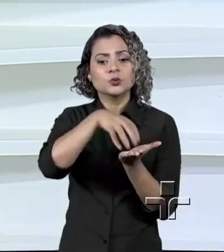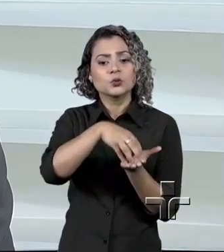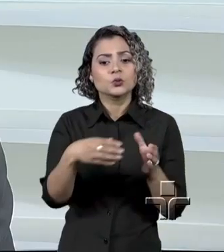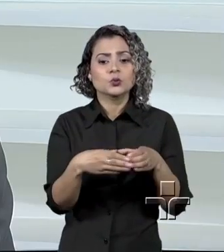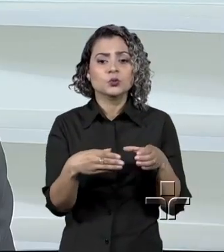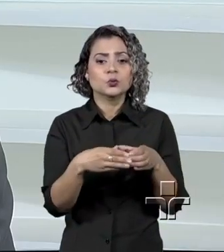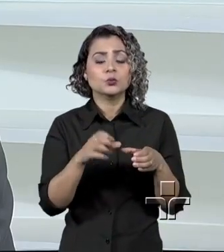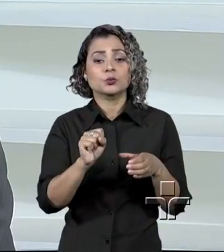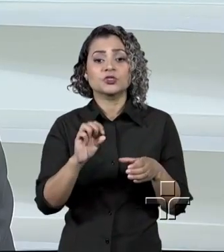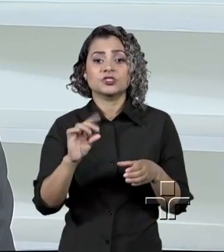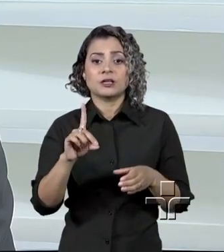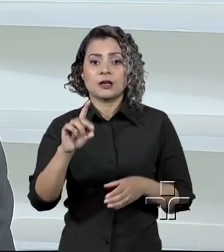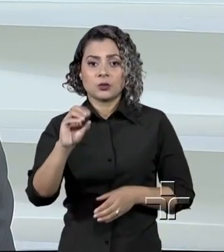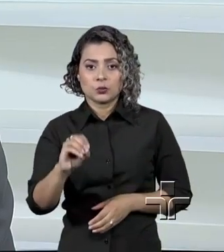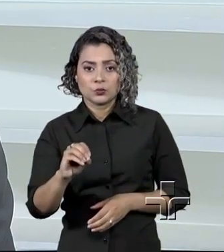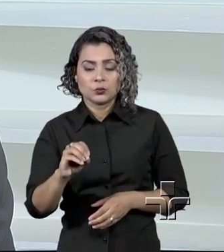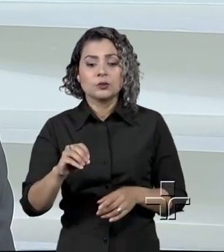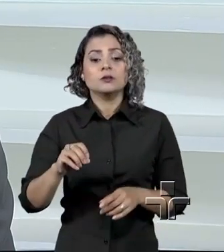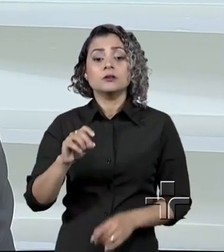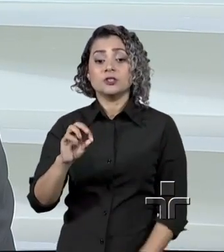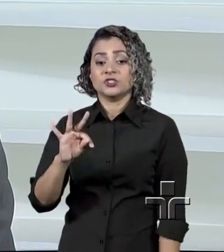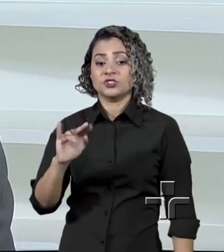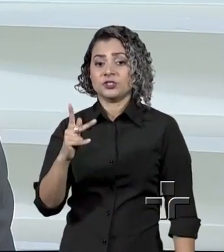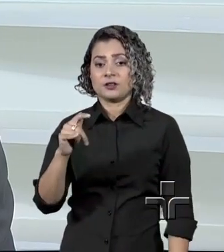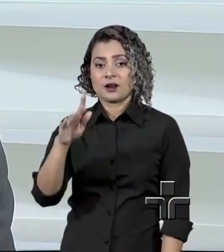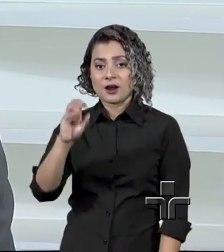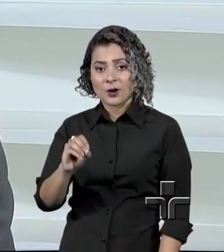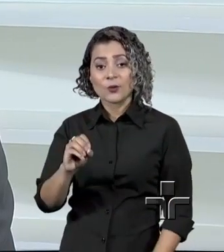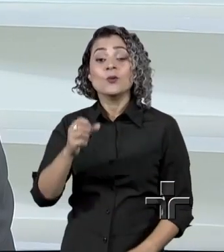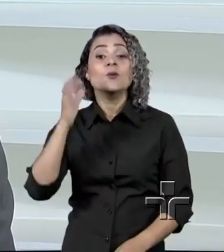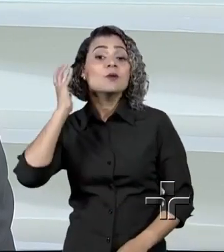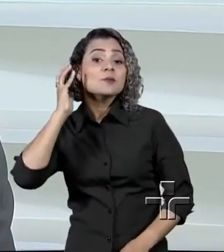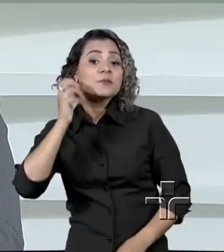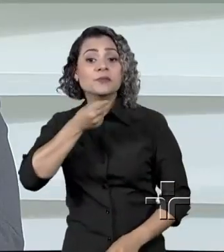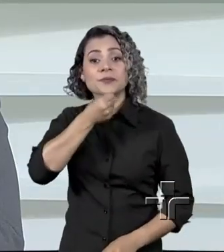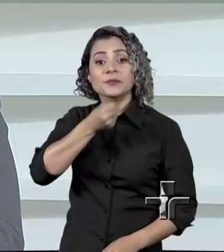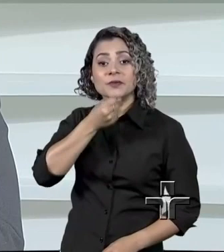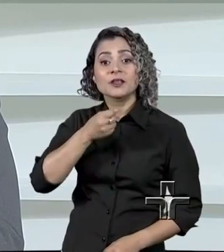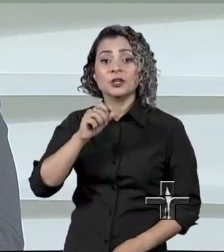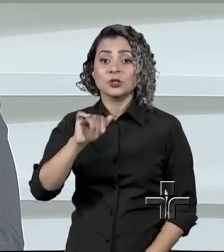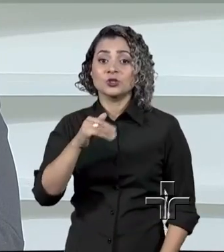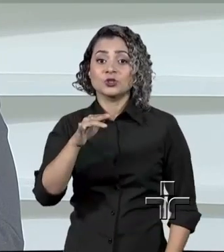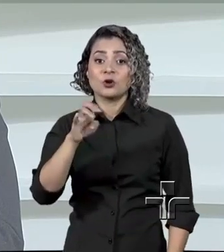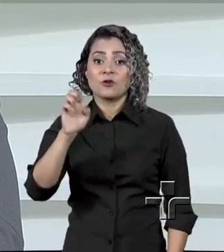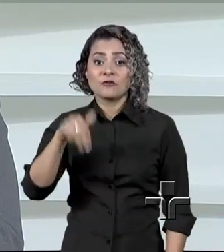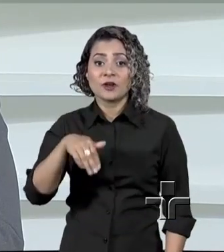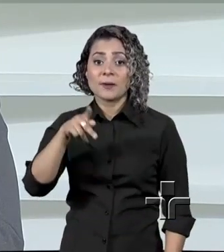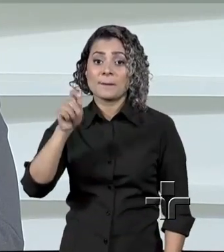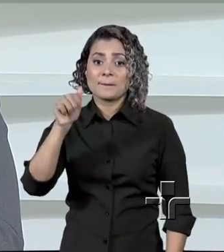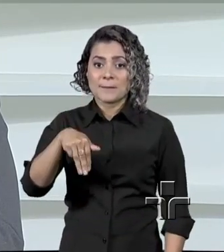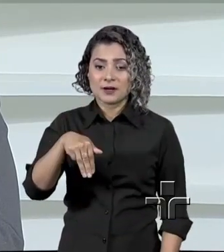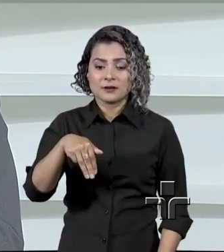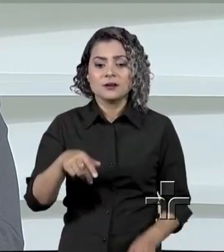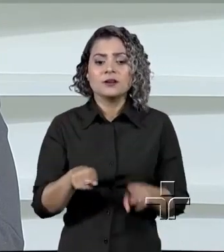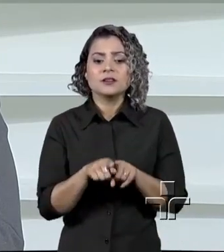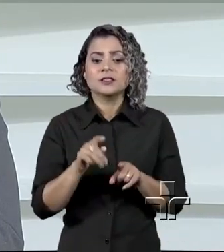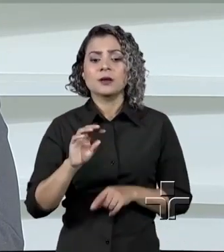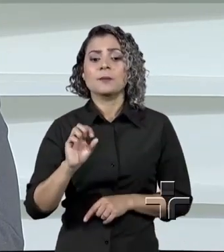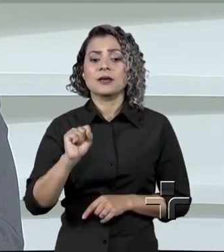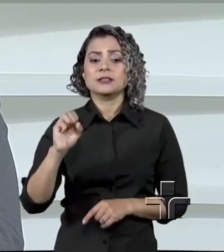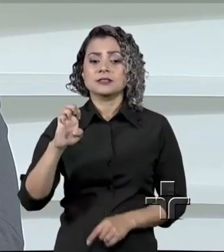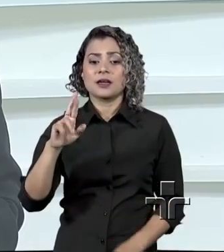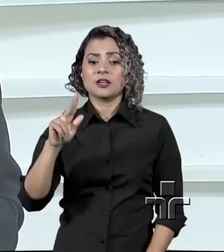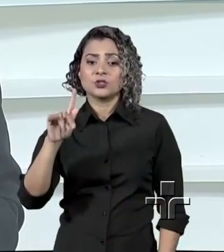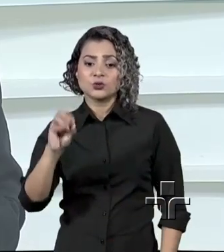Estado, Tiago Uberrais, repórter da rádio Jovem Pan, Sérgio Roxo, repórter do jornal O Globo,